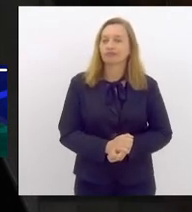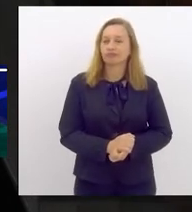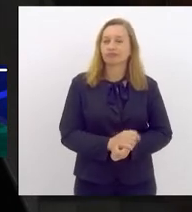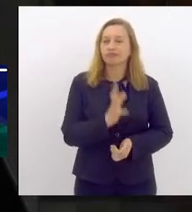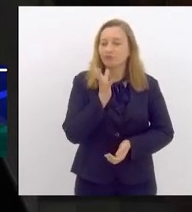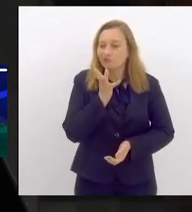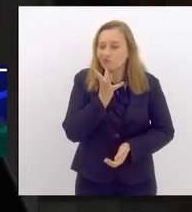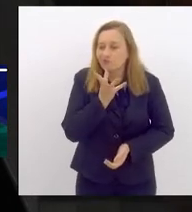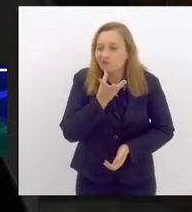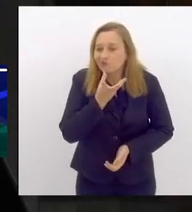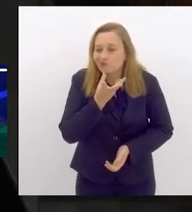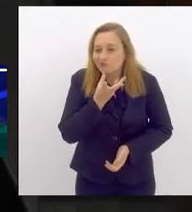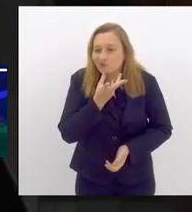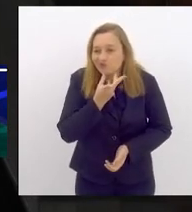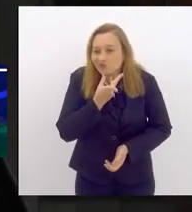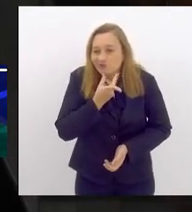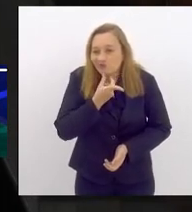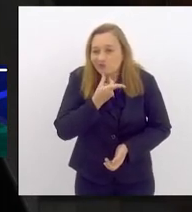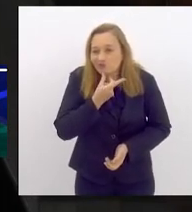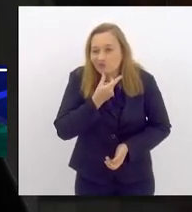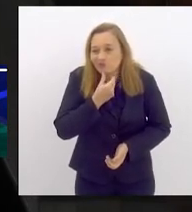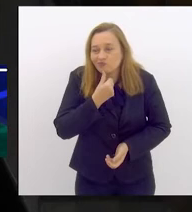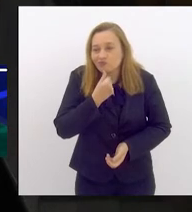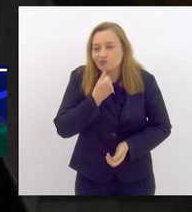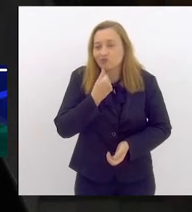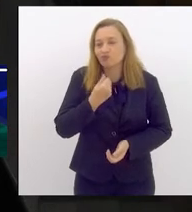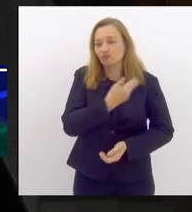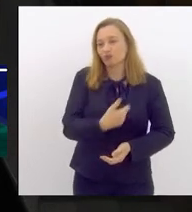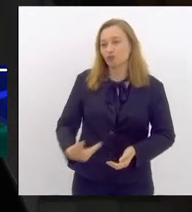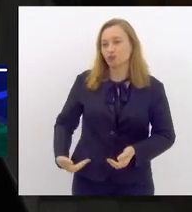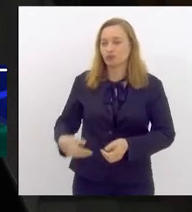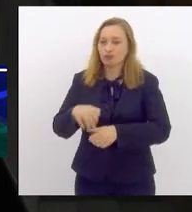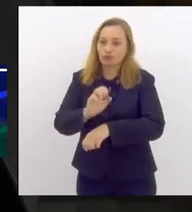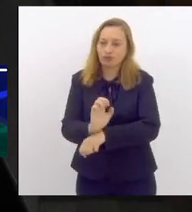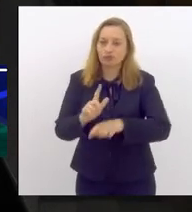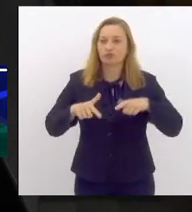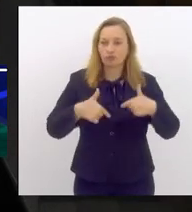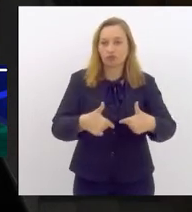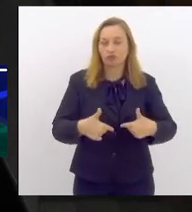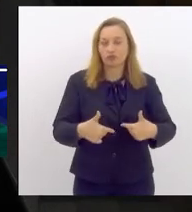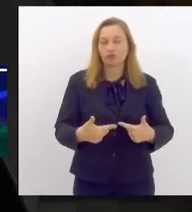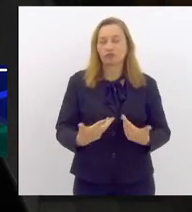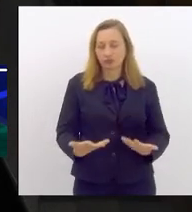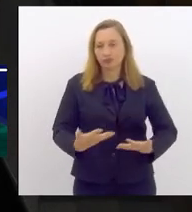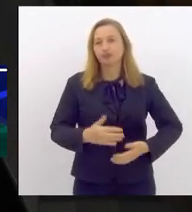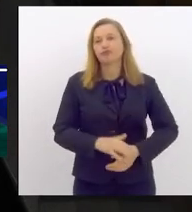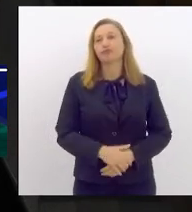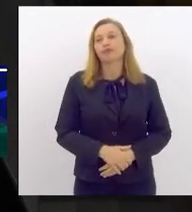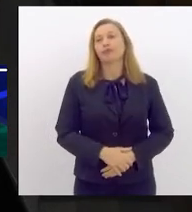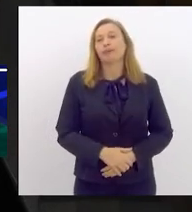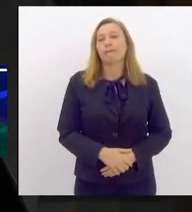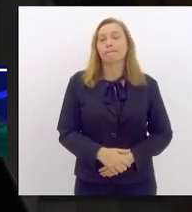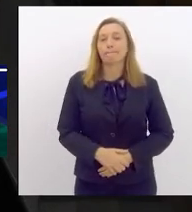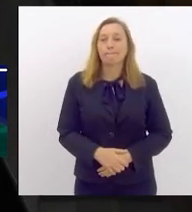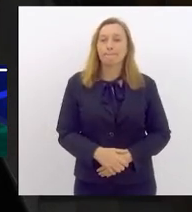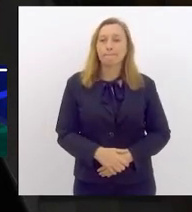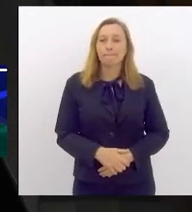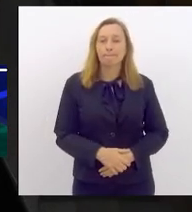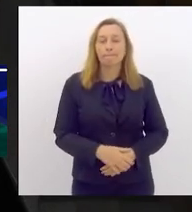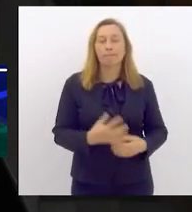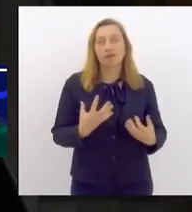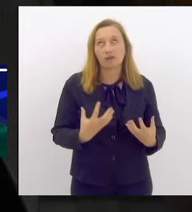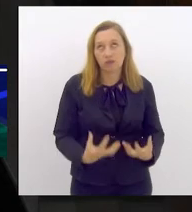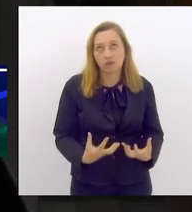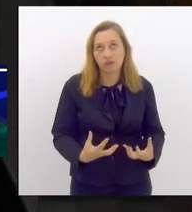inoperância inatividade do governo estadual senão vejamos e